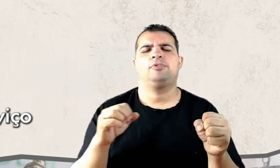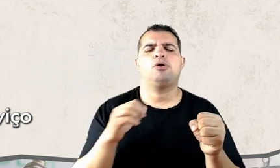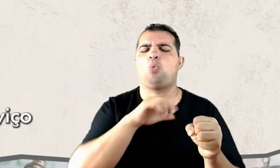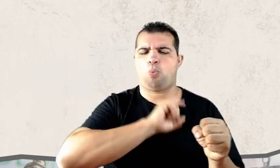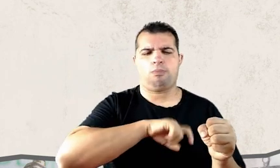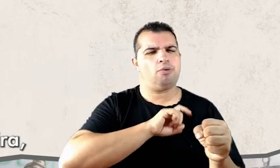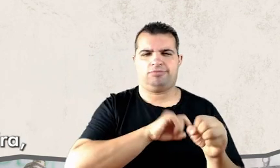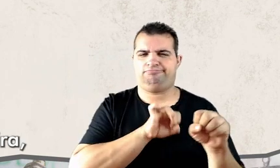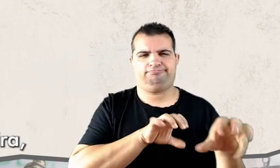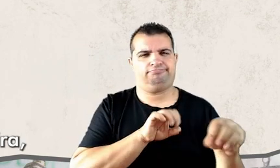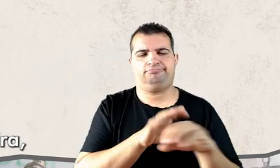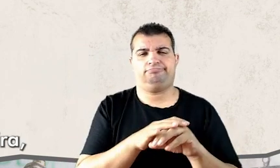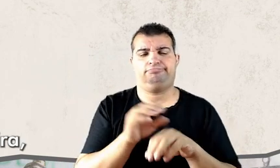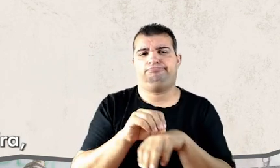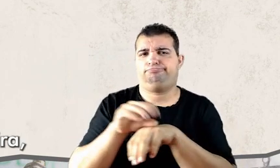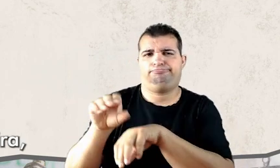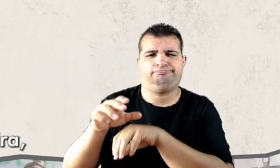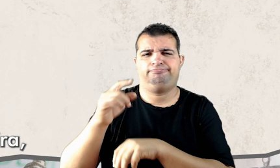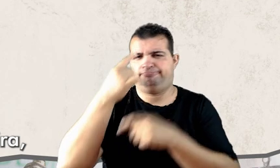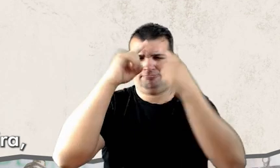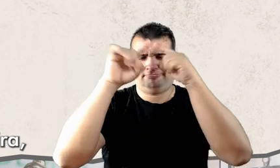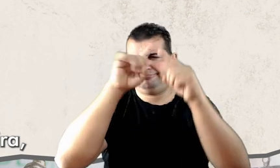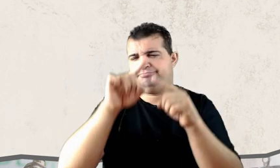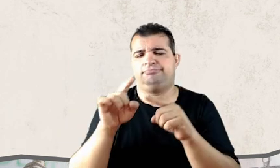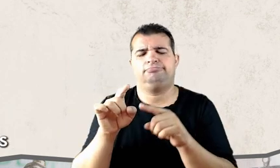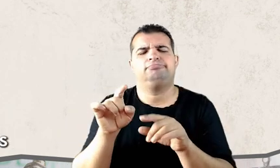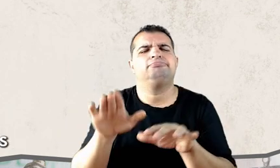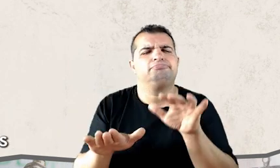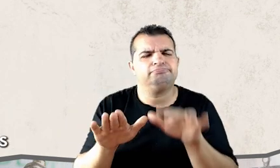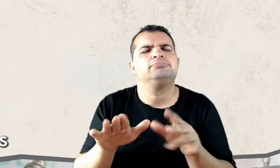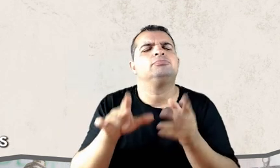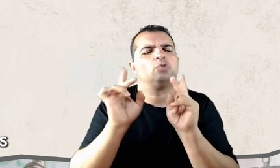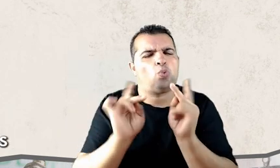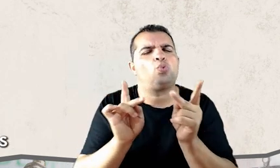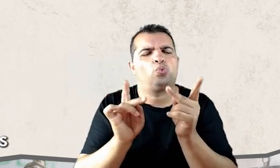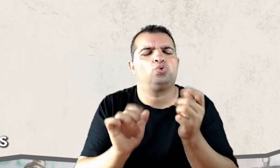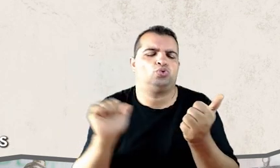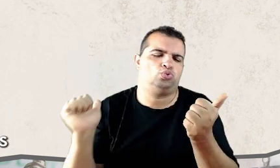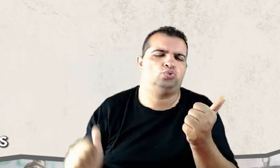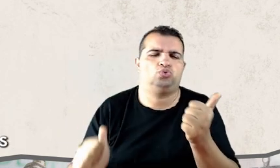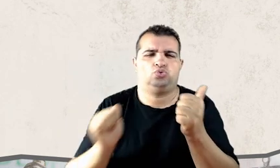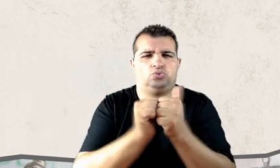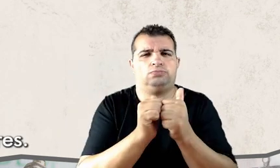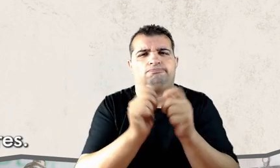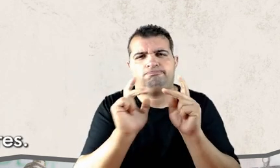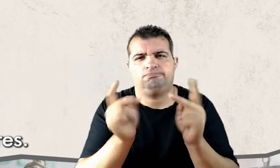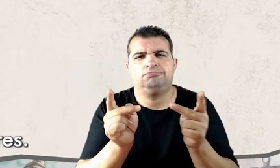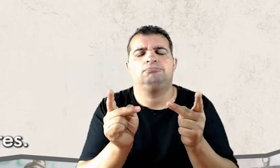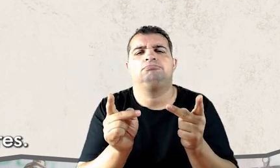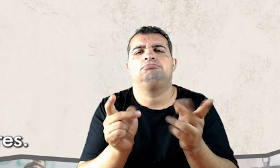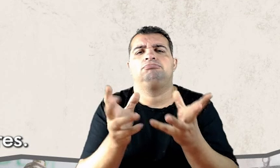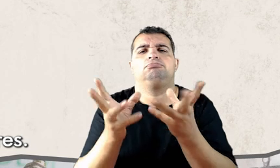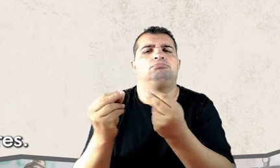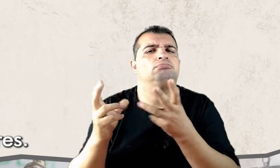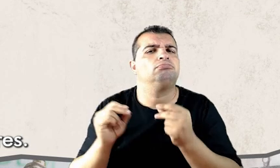desserviço à educação e estas ideias, de certa maneira, elas continuam impregnadas